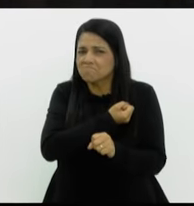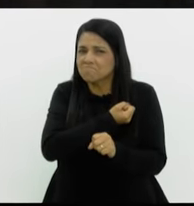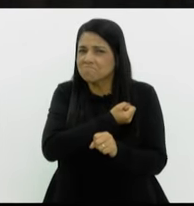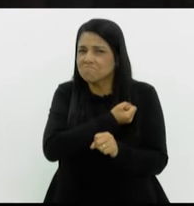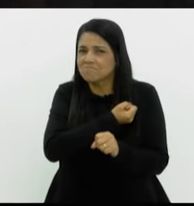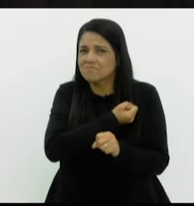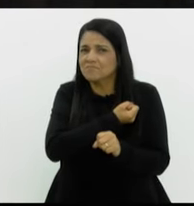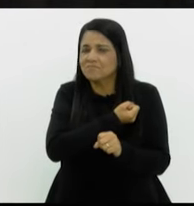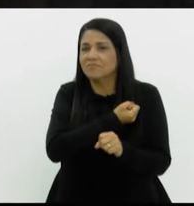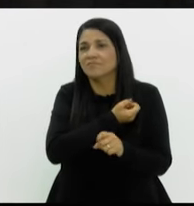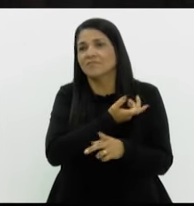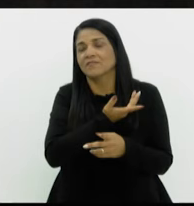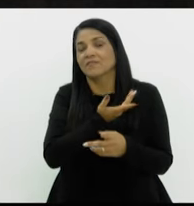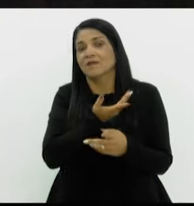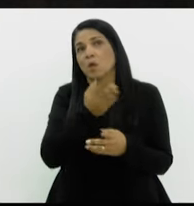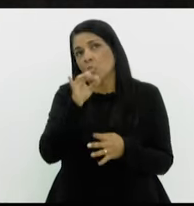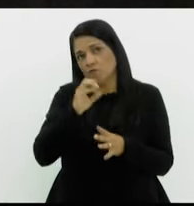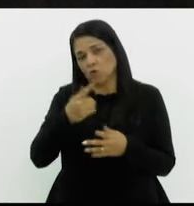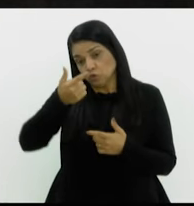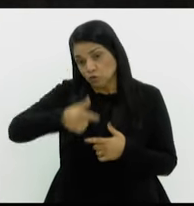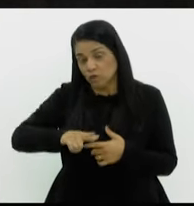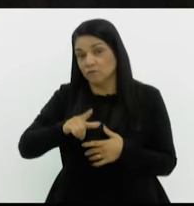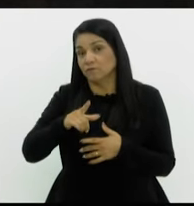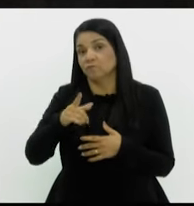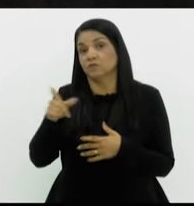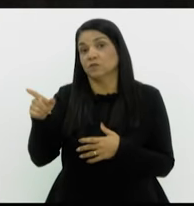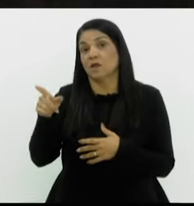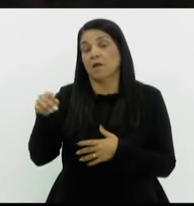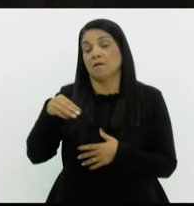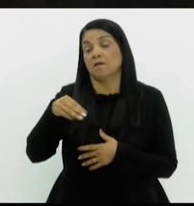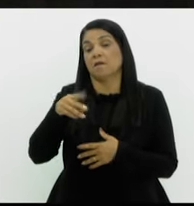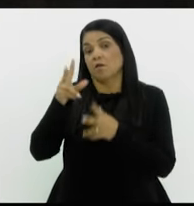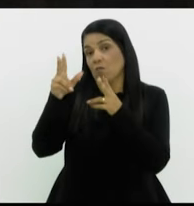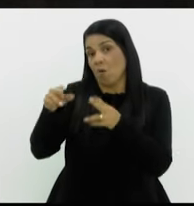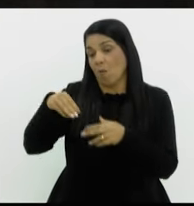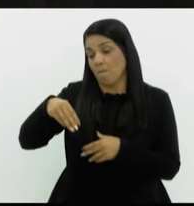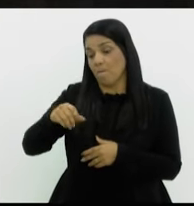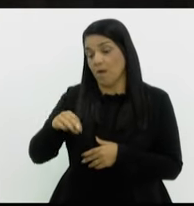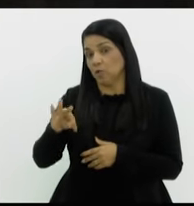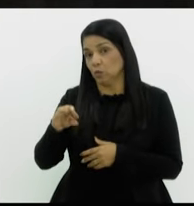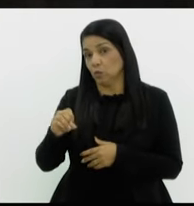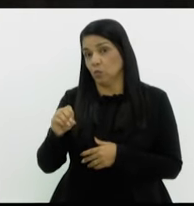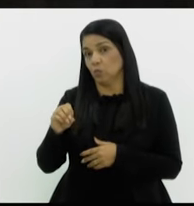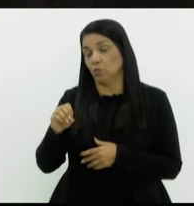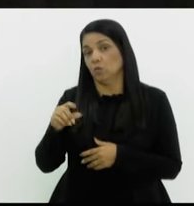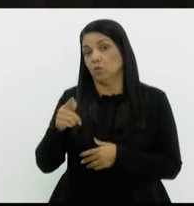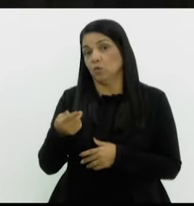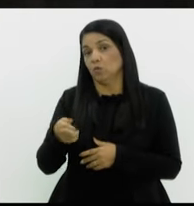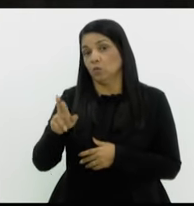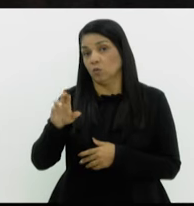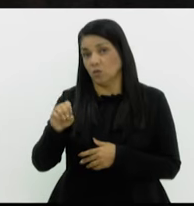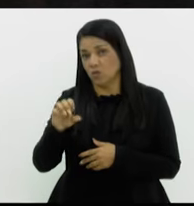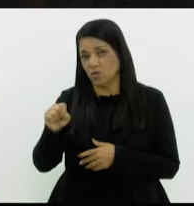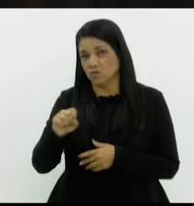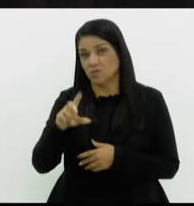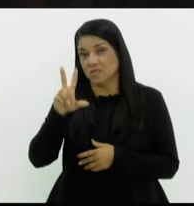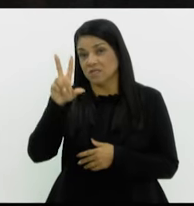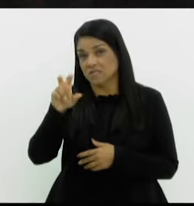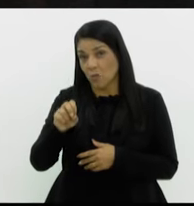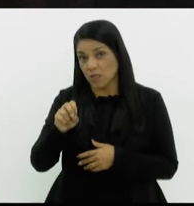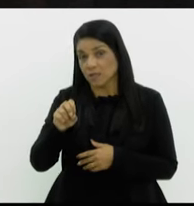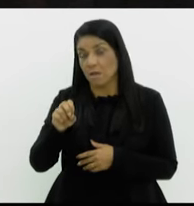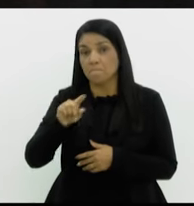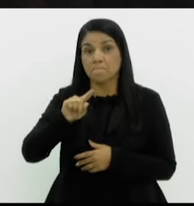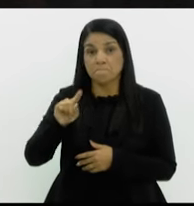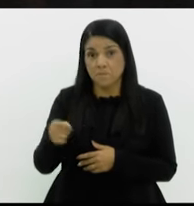repetindo o número de um estado muito rico, que é o Mato Grosso, 50 mil reais, nós teríamos praticamente quase 2 bilhões